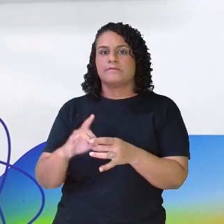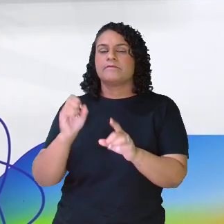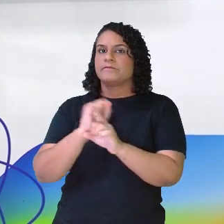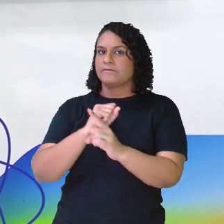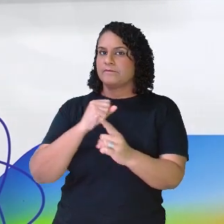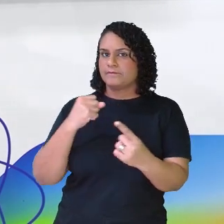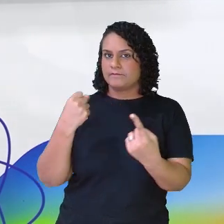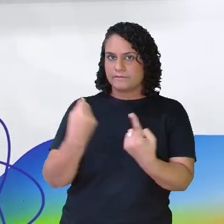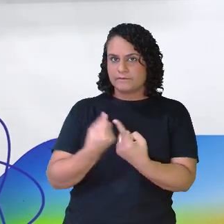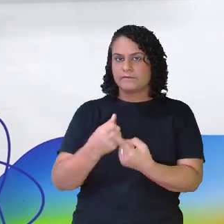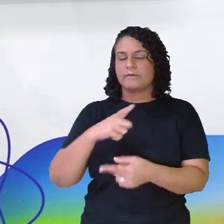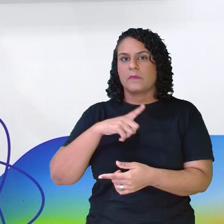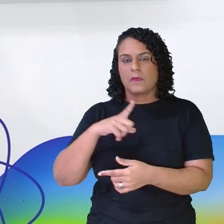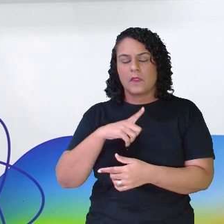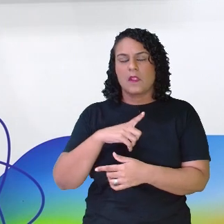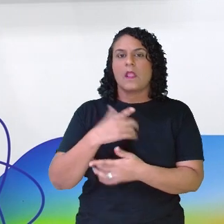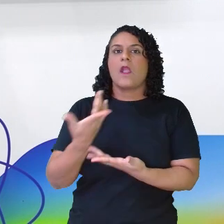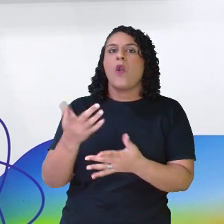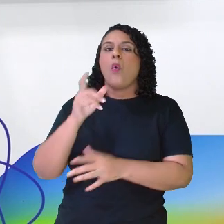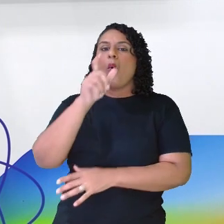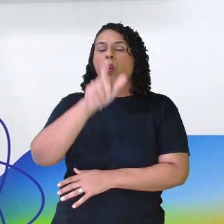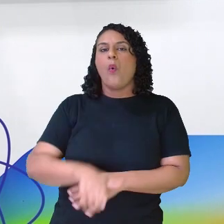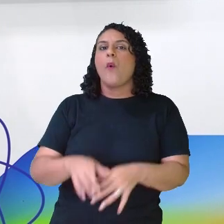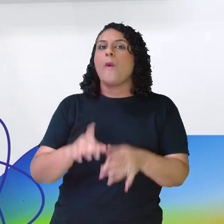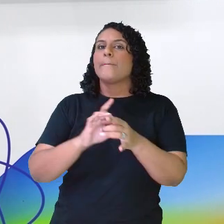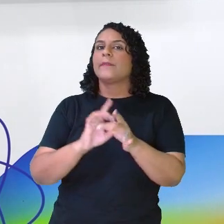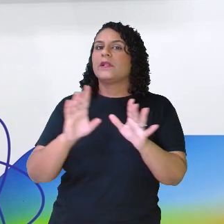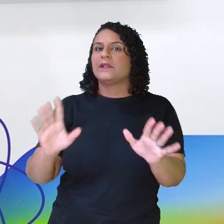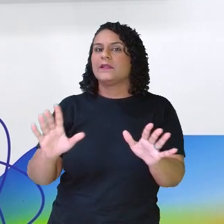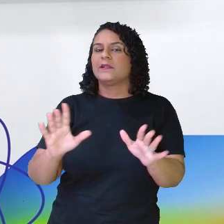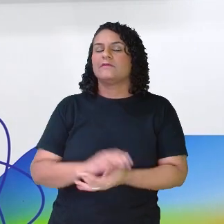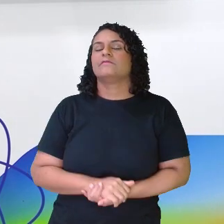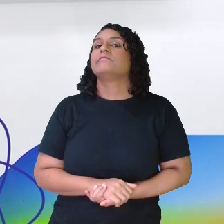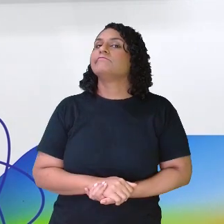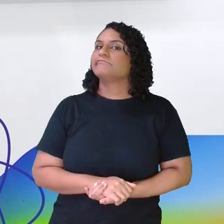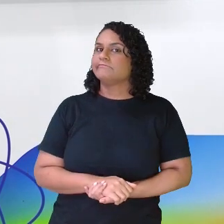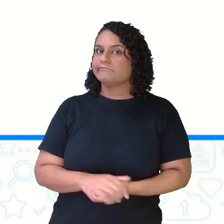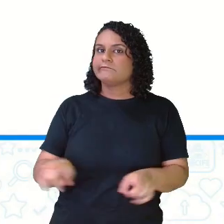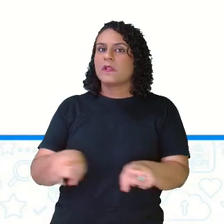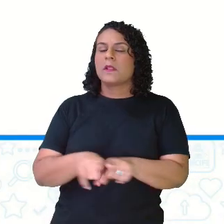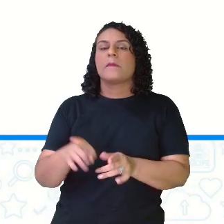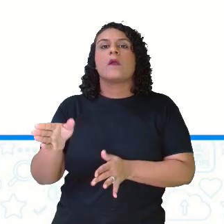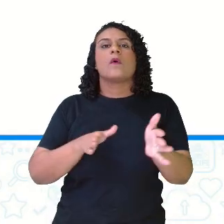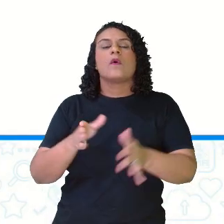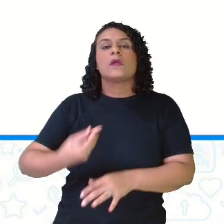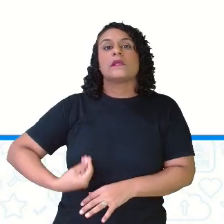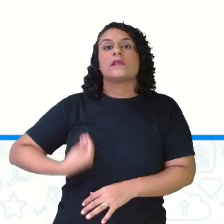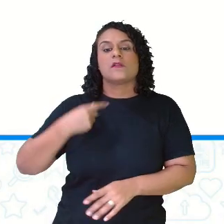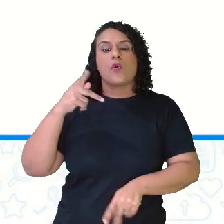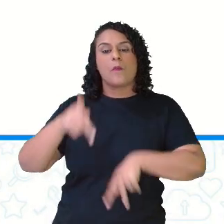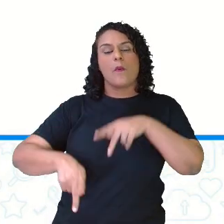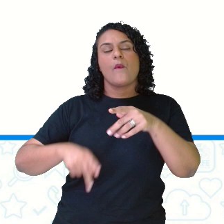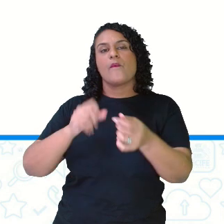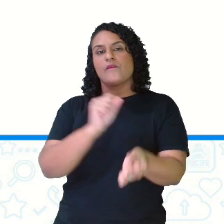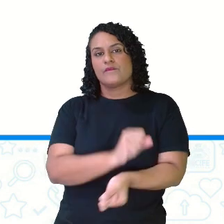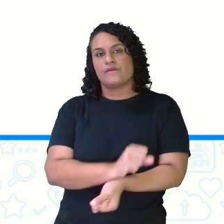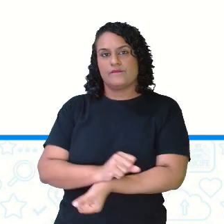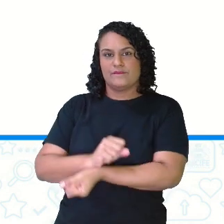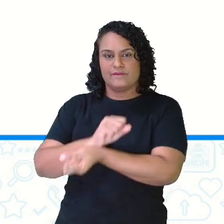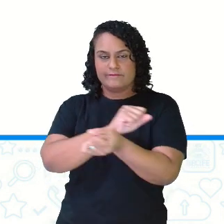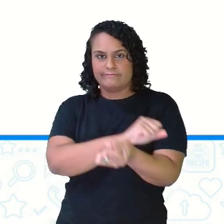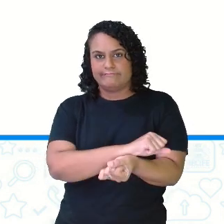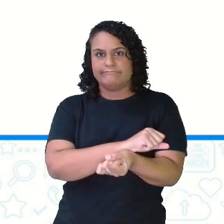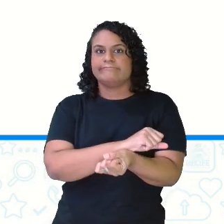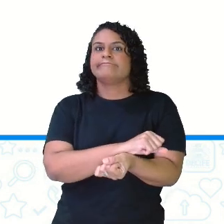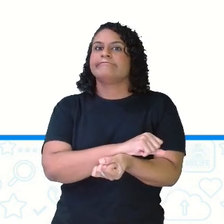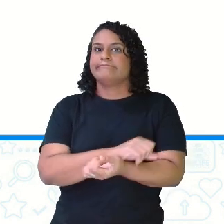que compunha aí os homens livres. E aí nós tínhamos, claro, nesse período, os povos escravizados,